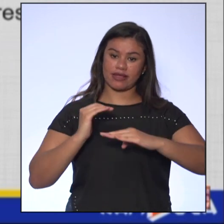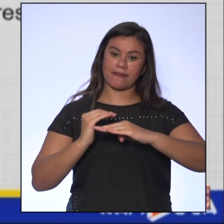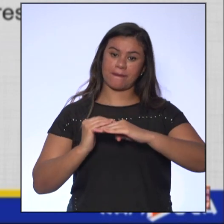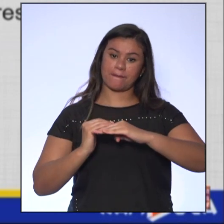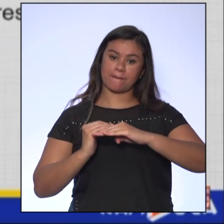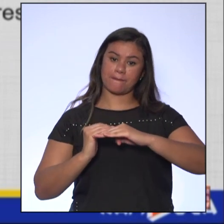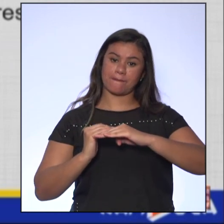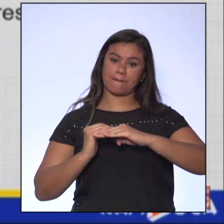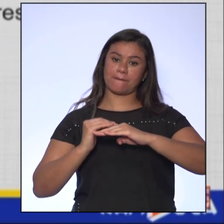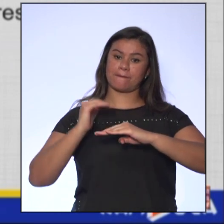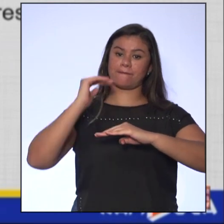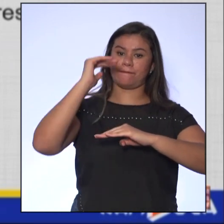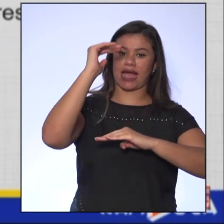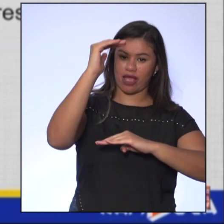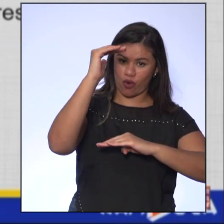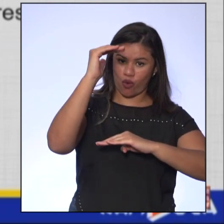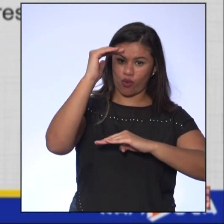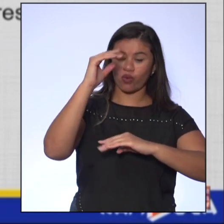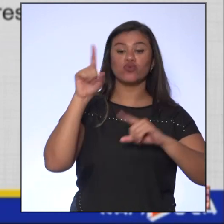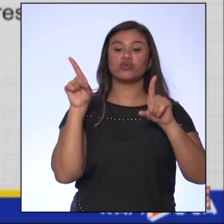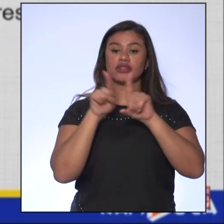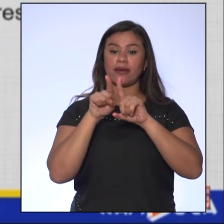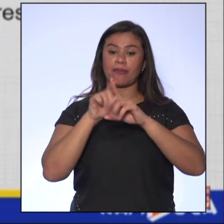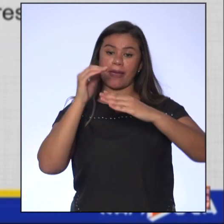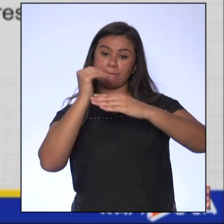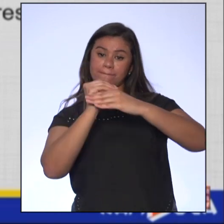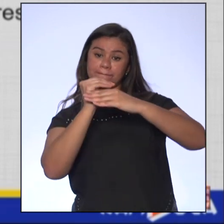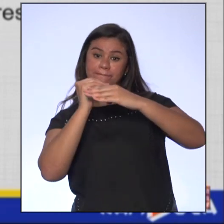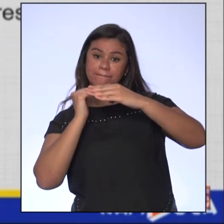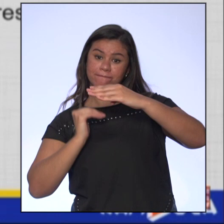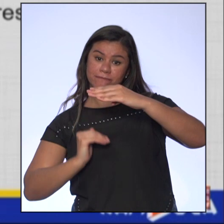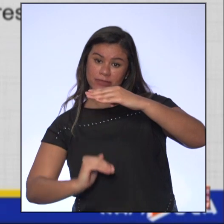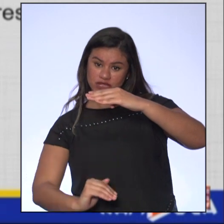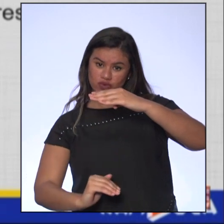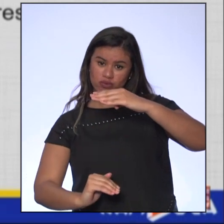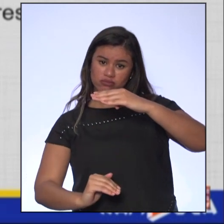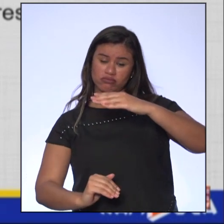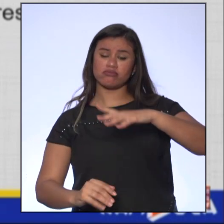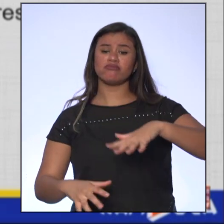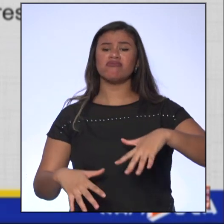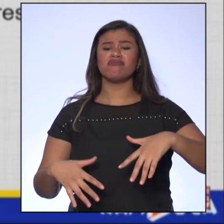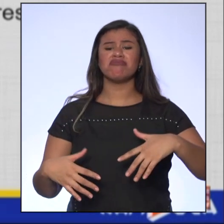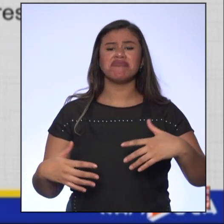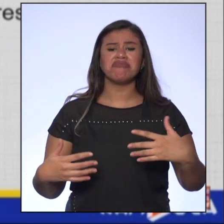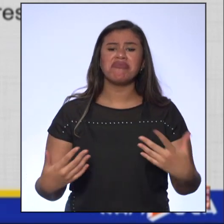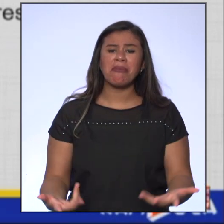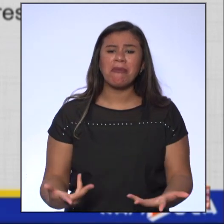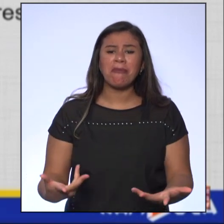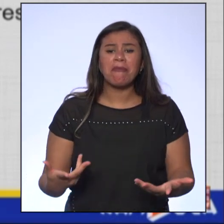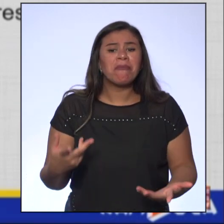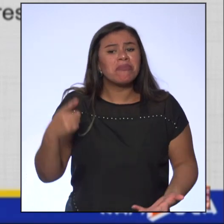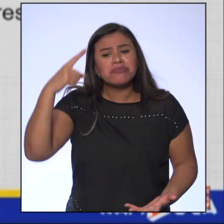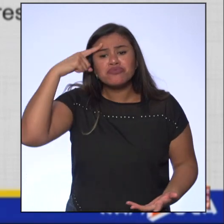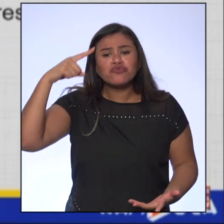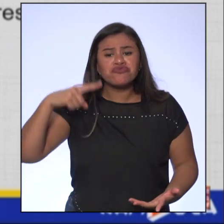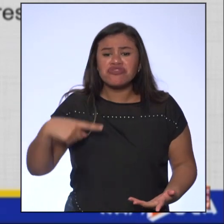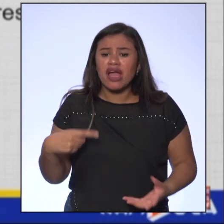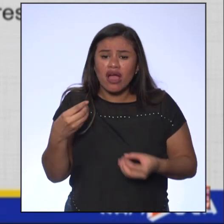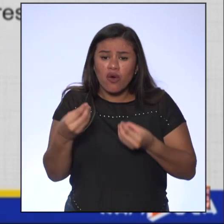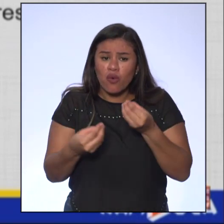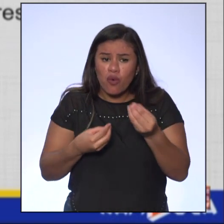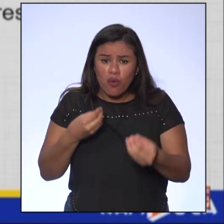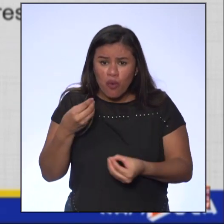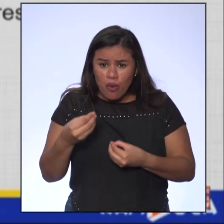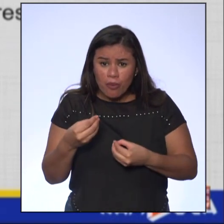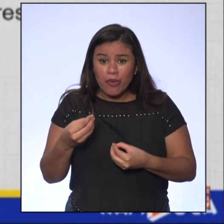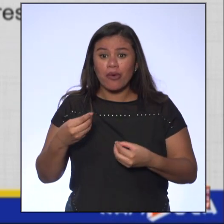respectivamente aí, a maior e a menor. Professor, como é que eu faço isso? Você tem que olhar